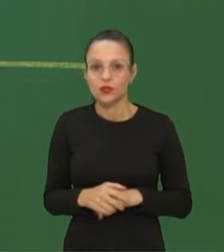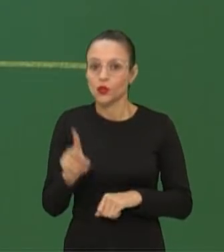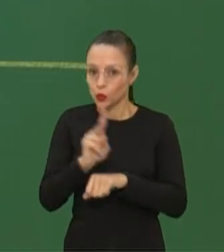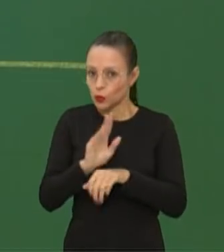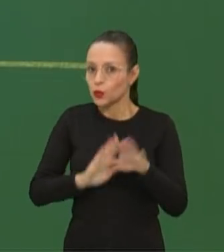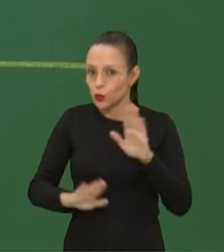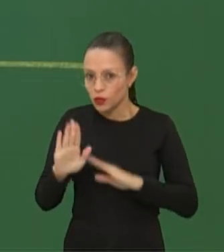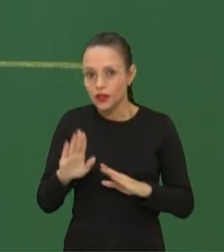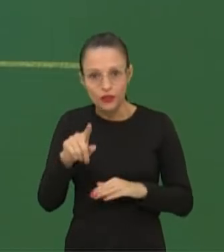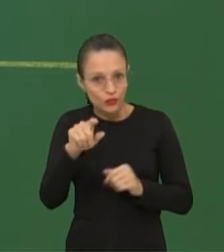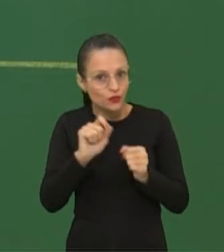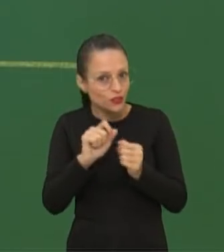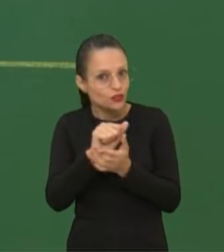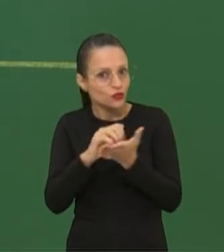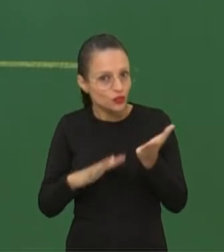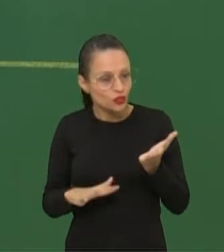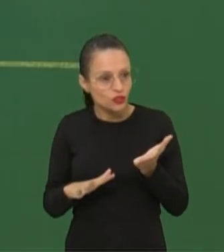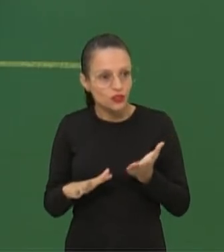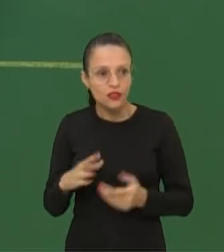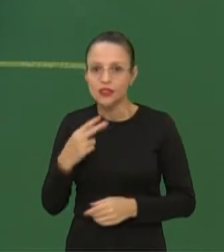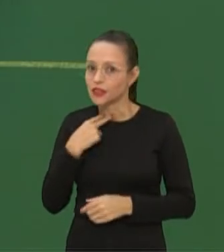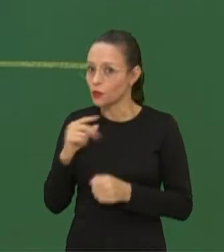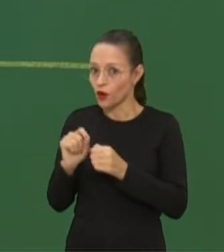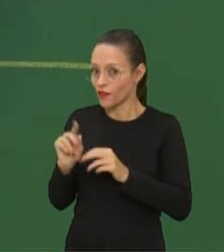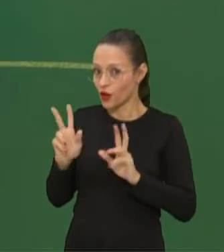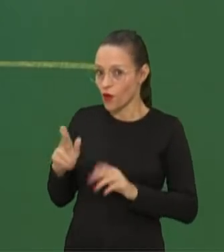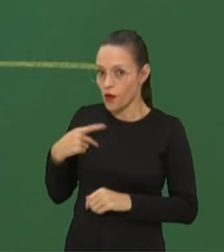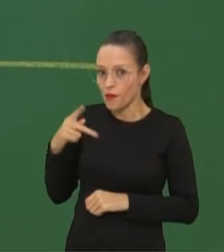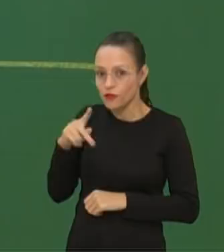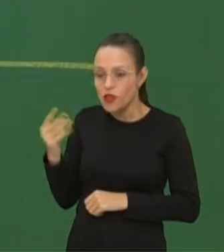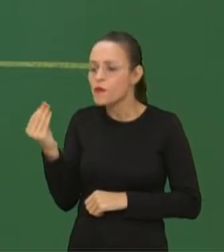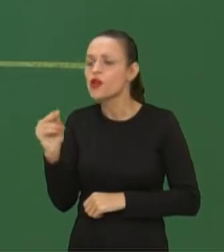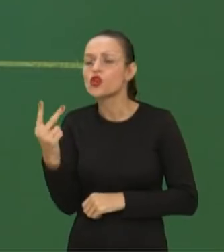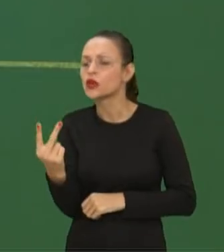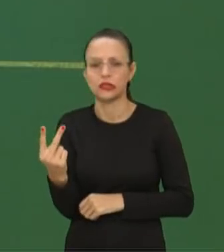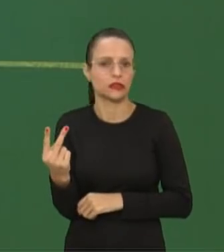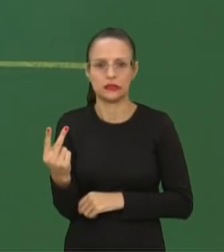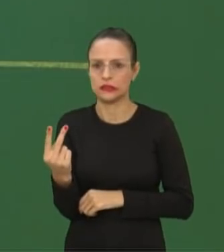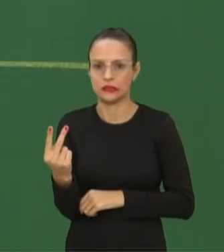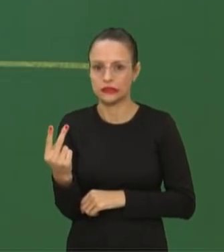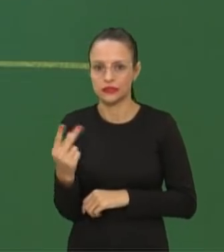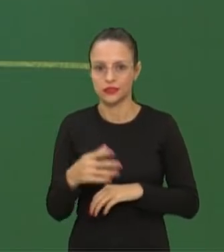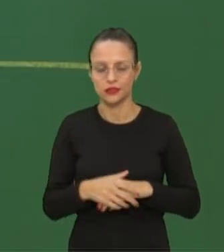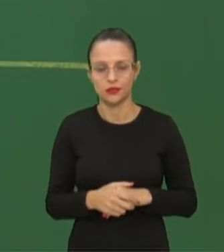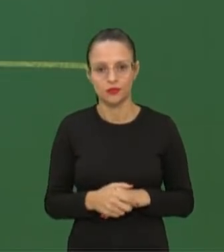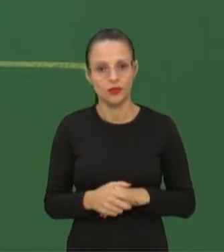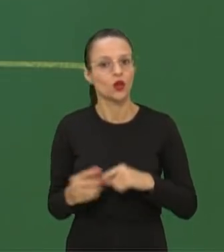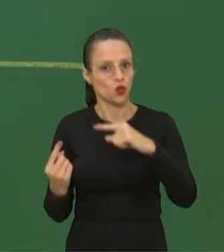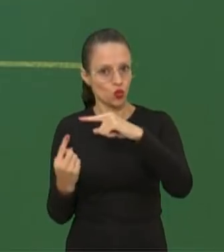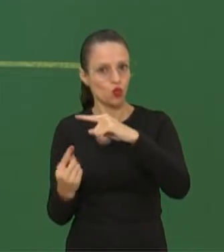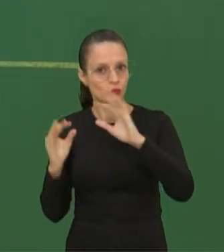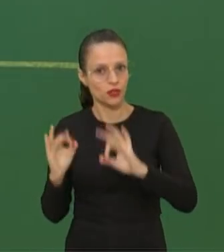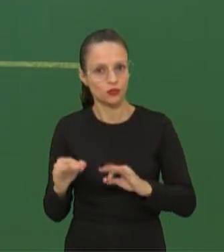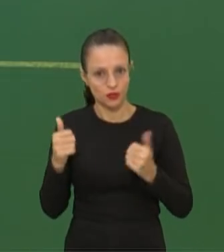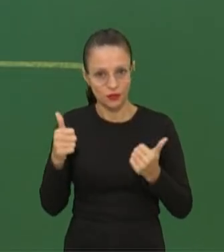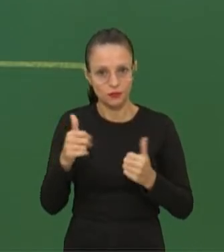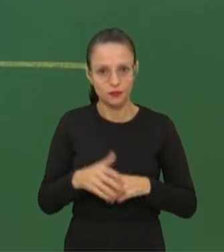Cuidado quando você estiver fazendo exercício. Não pode fazer o que eu fiz ali. Eu botei um 2, de onde que eu tirei aquele 2? Então é 1 mesmo,